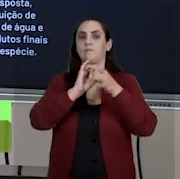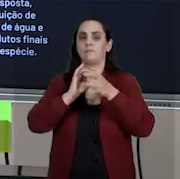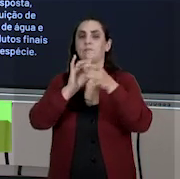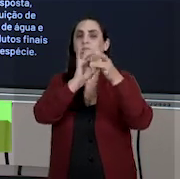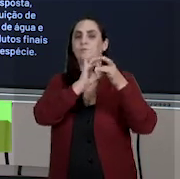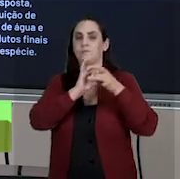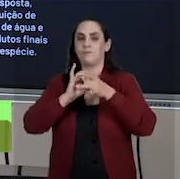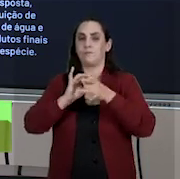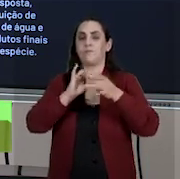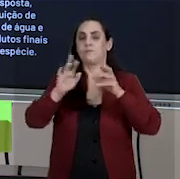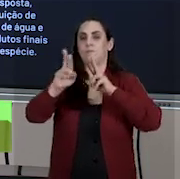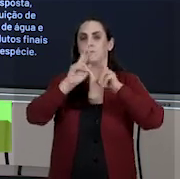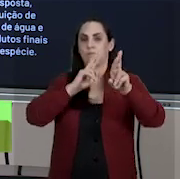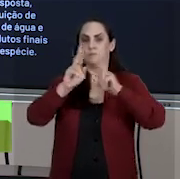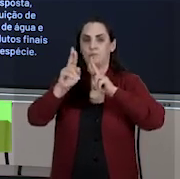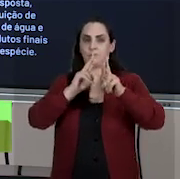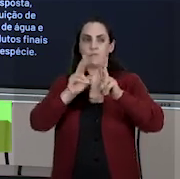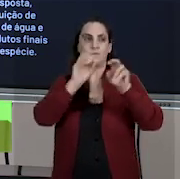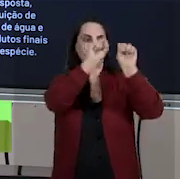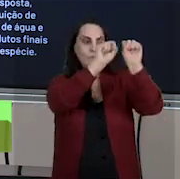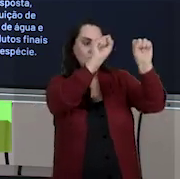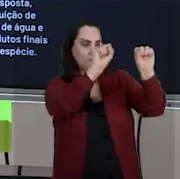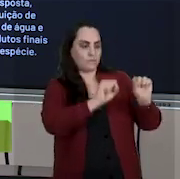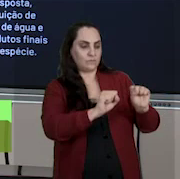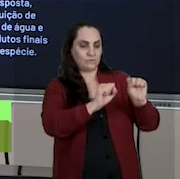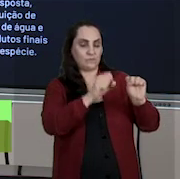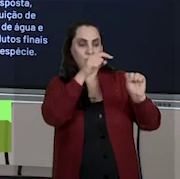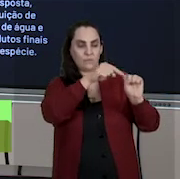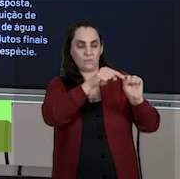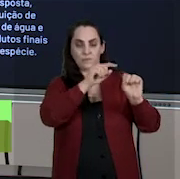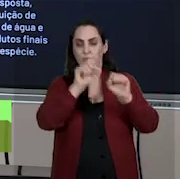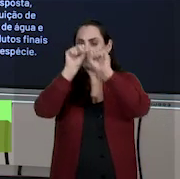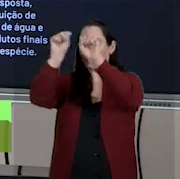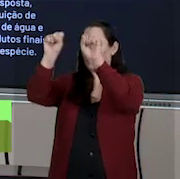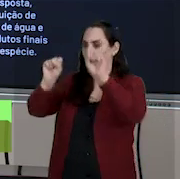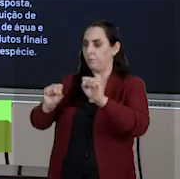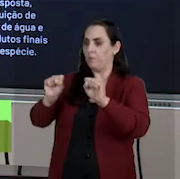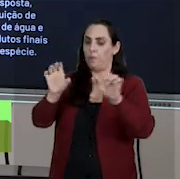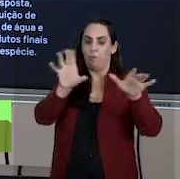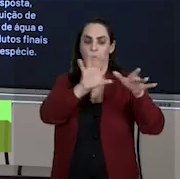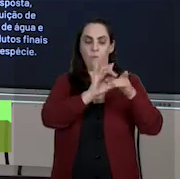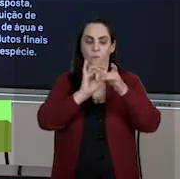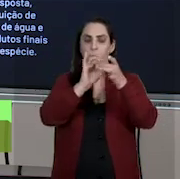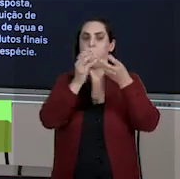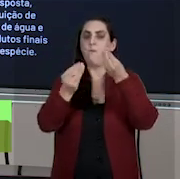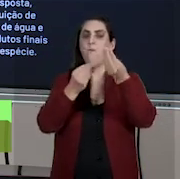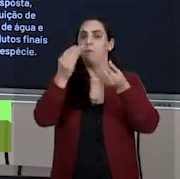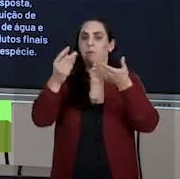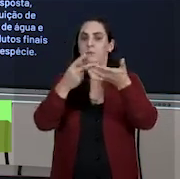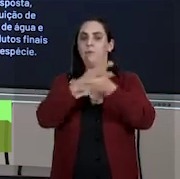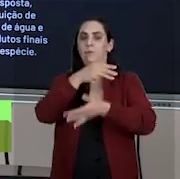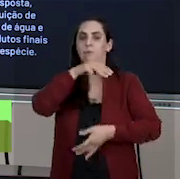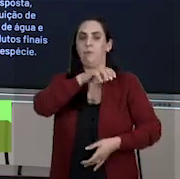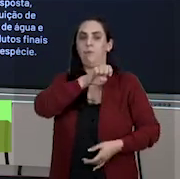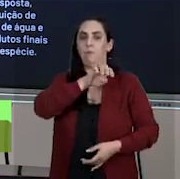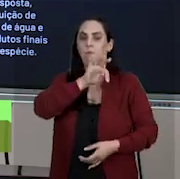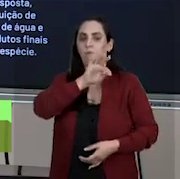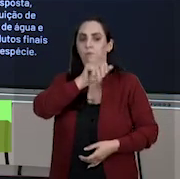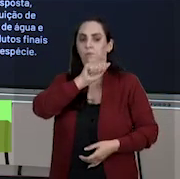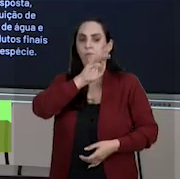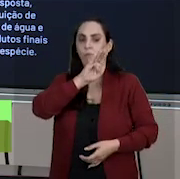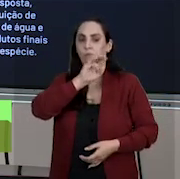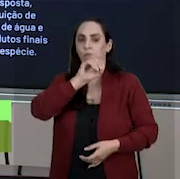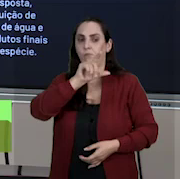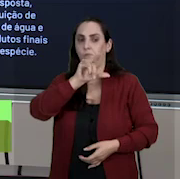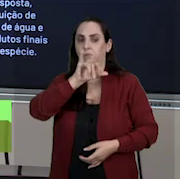a relação que existe de um sistema com o outro, como que o metabolismo ocorre, como que ele é entendido, como um conjunto